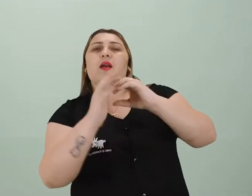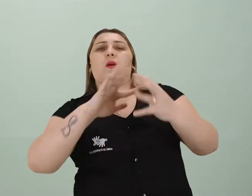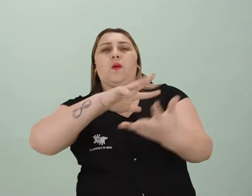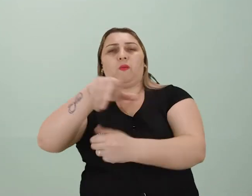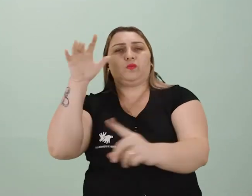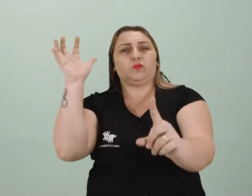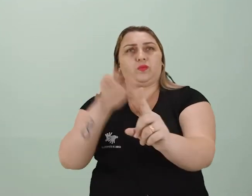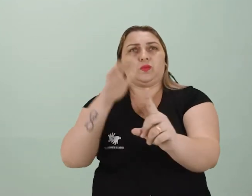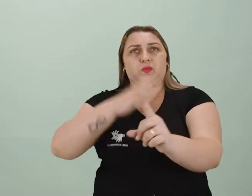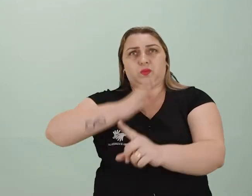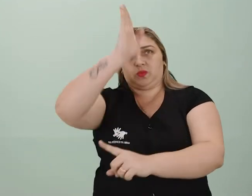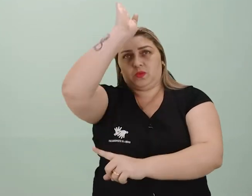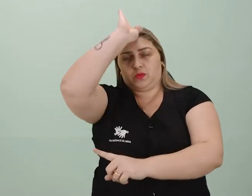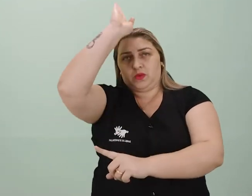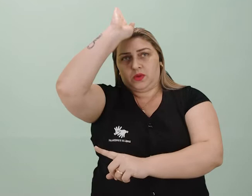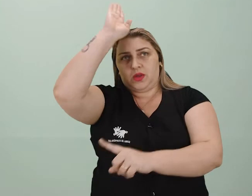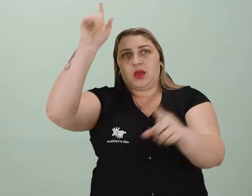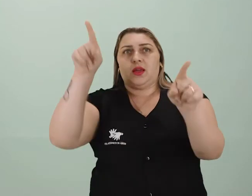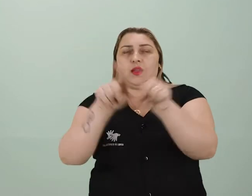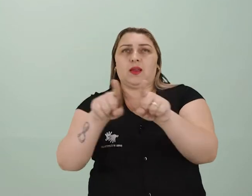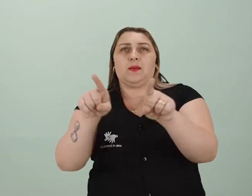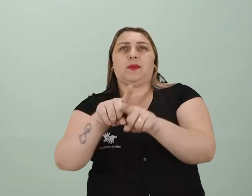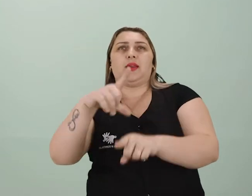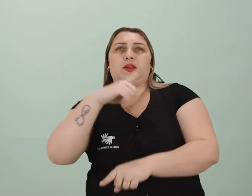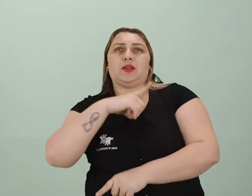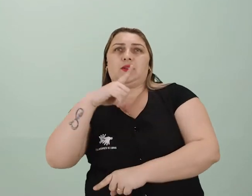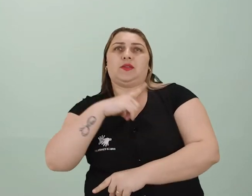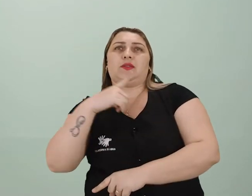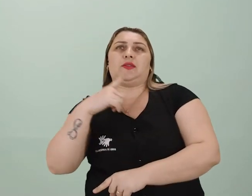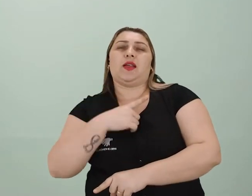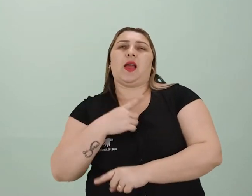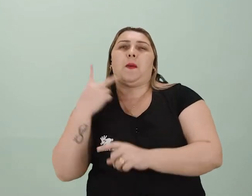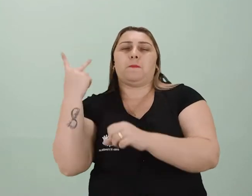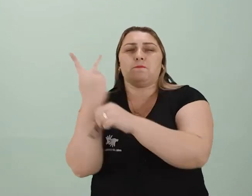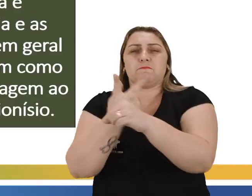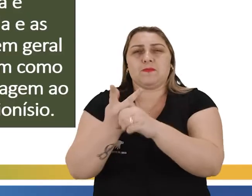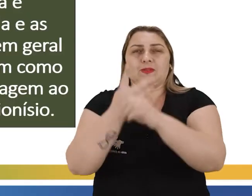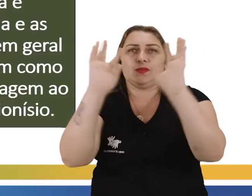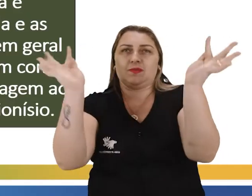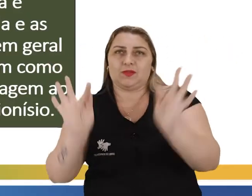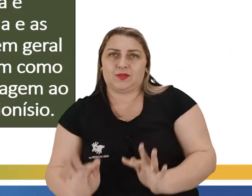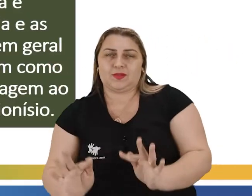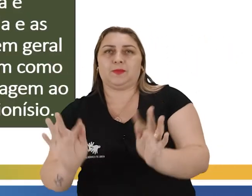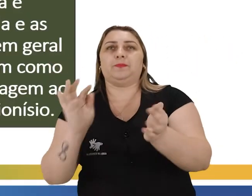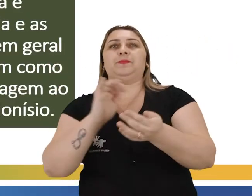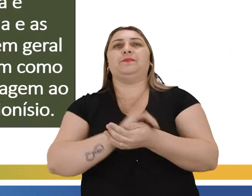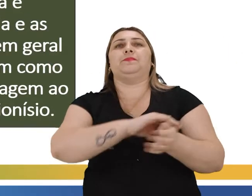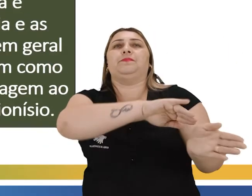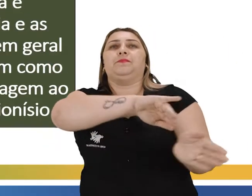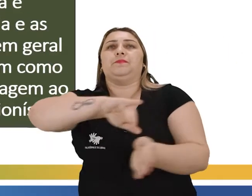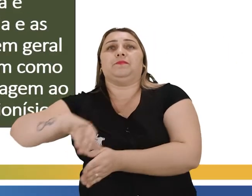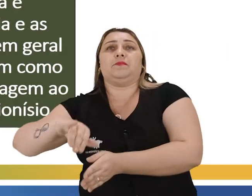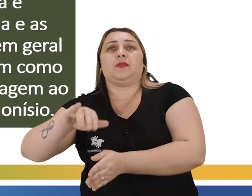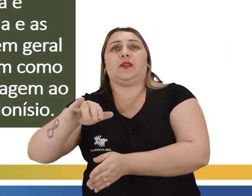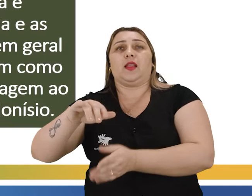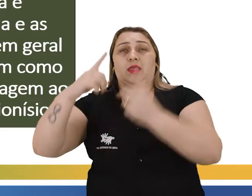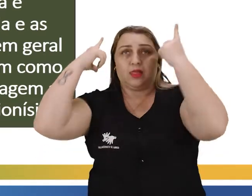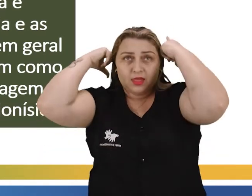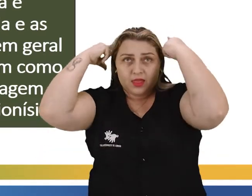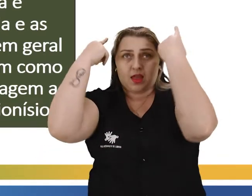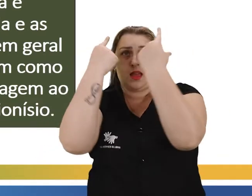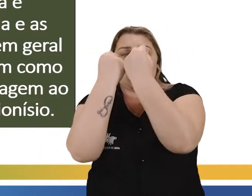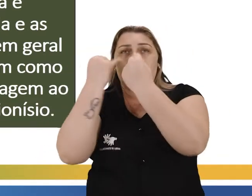romano. Então, os romanos também tinham essa questão da busca dessa felicidade. Na Grécia, um outro